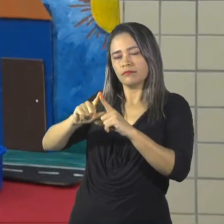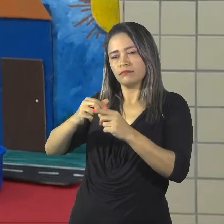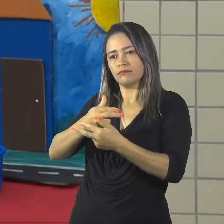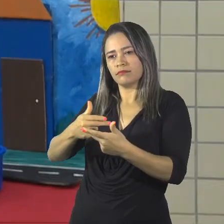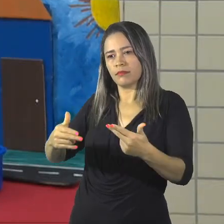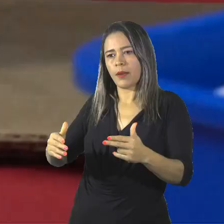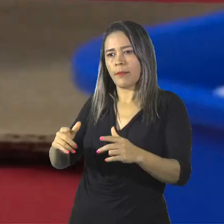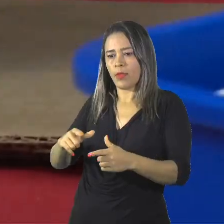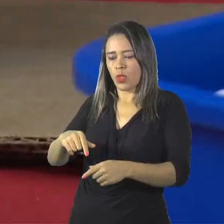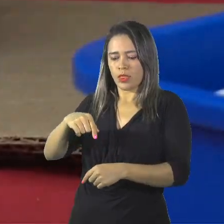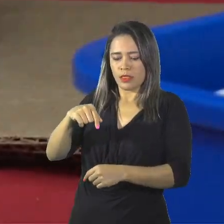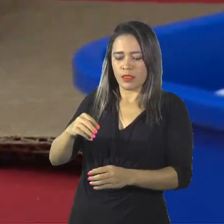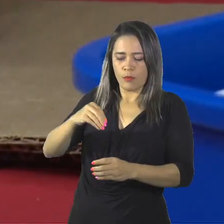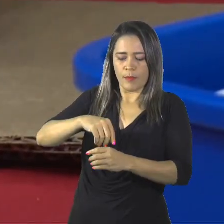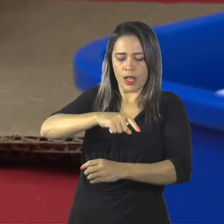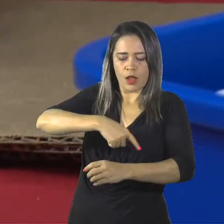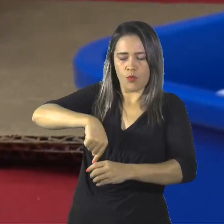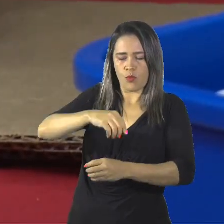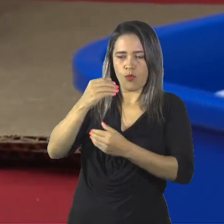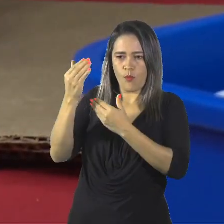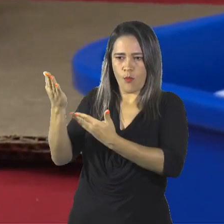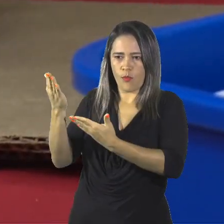assim.